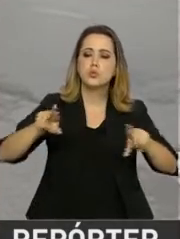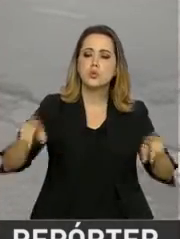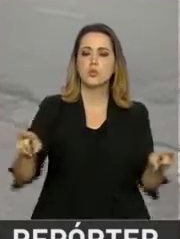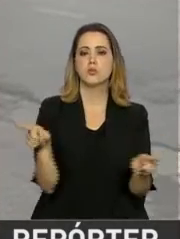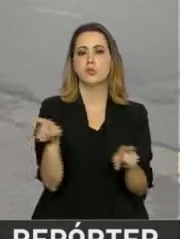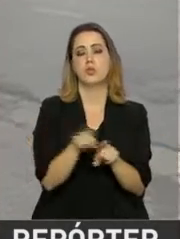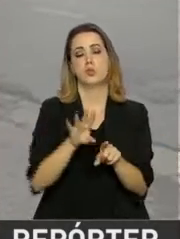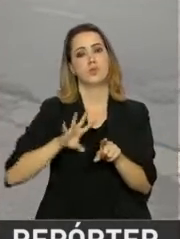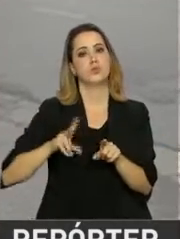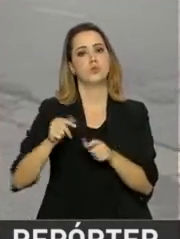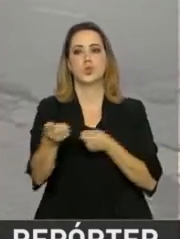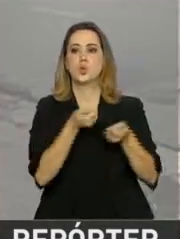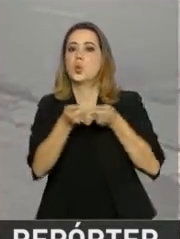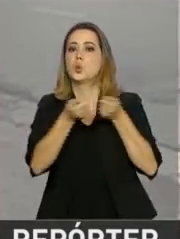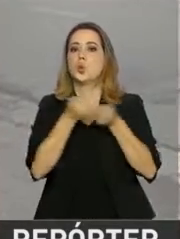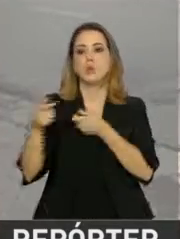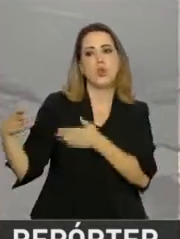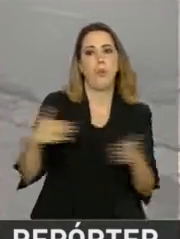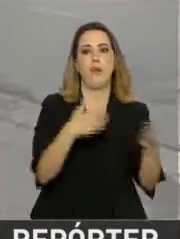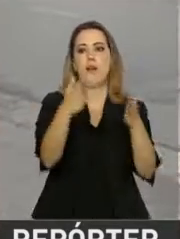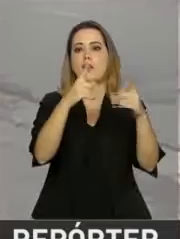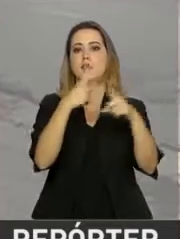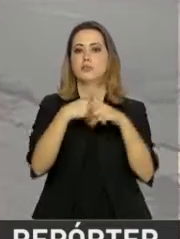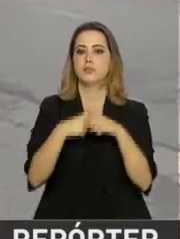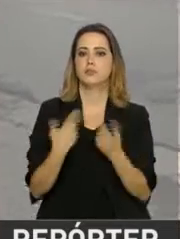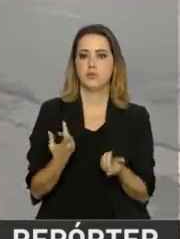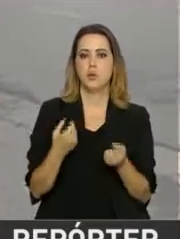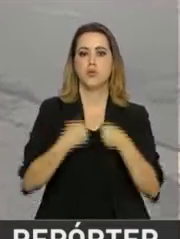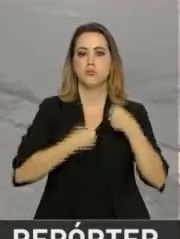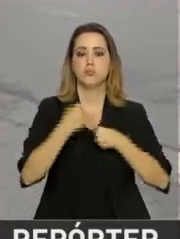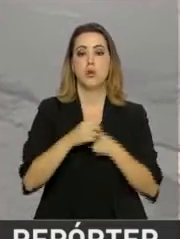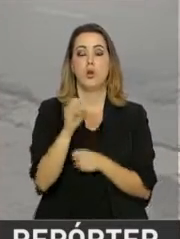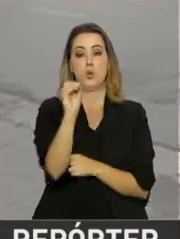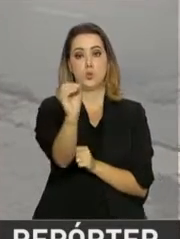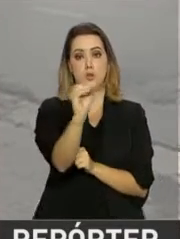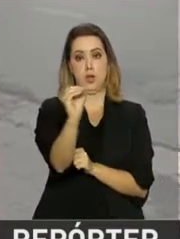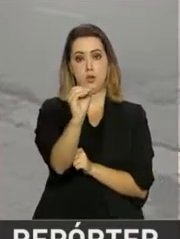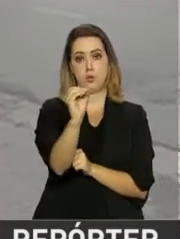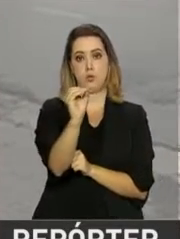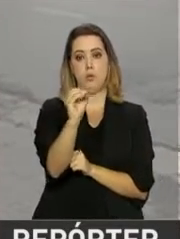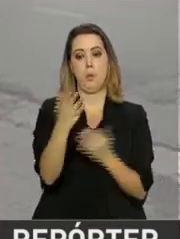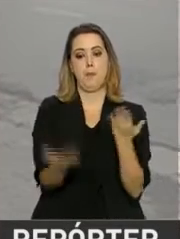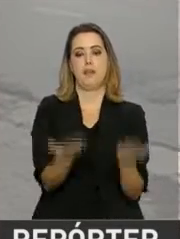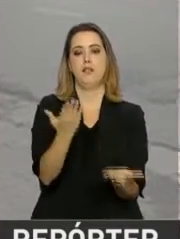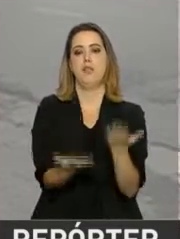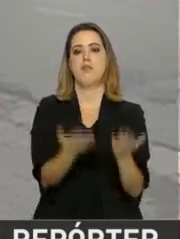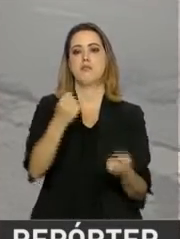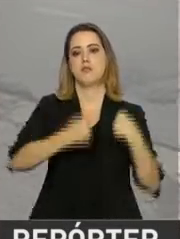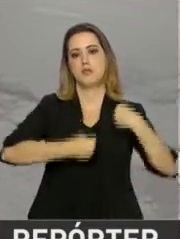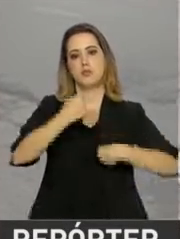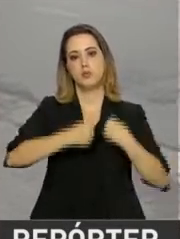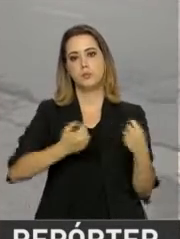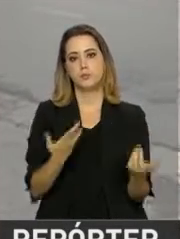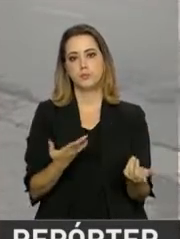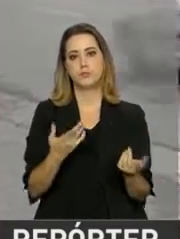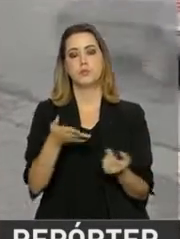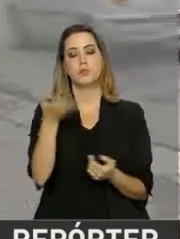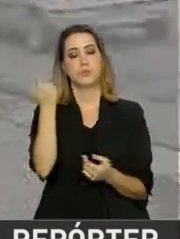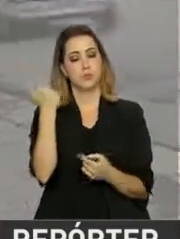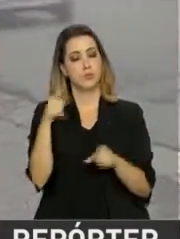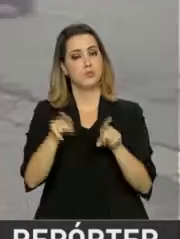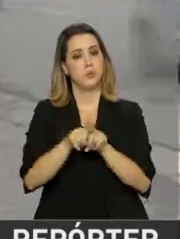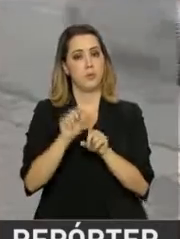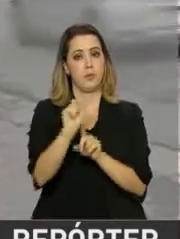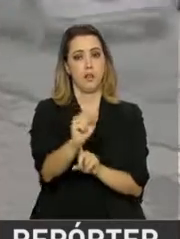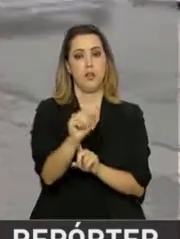funciona todo o controle da corrida e no qual se encontra o box zero, a área da balança para carros. Em 2013, a